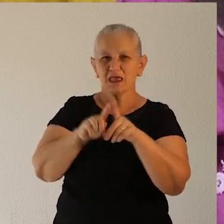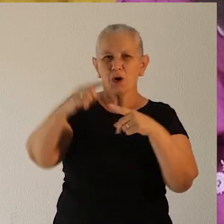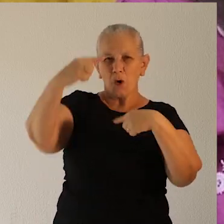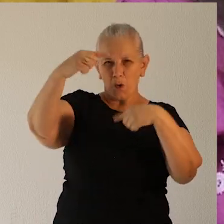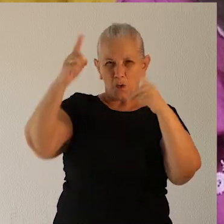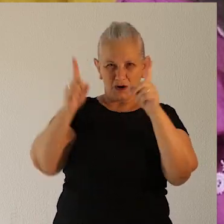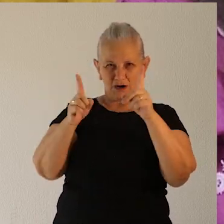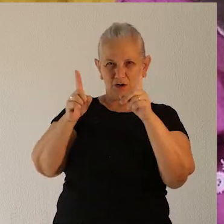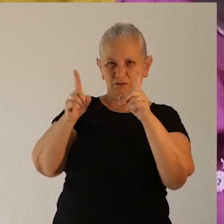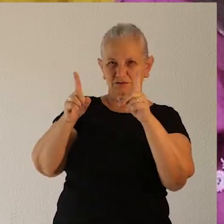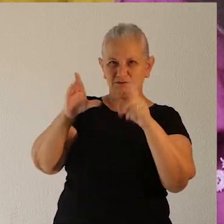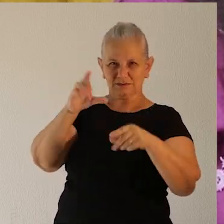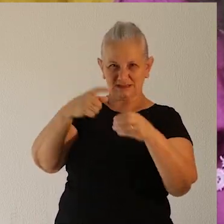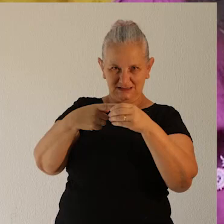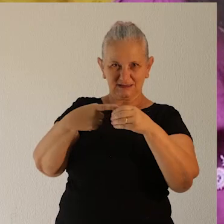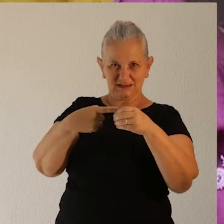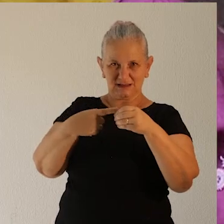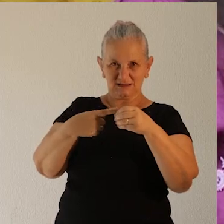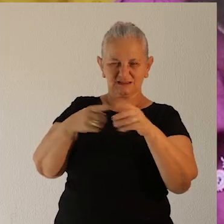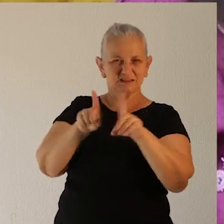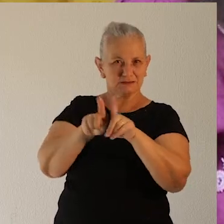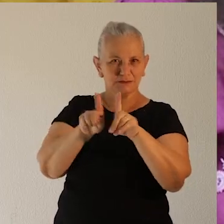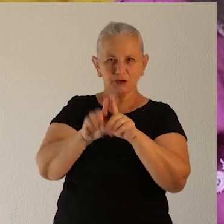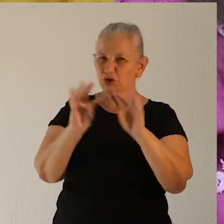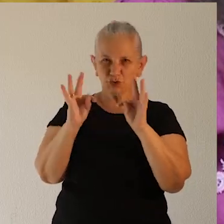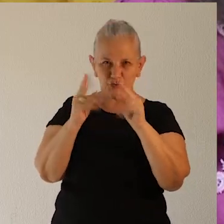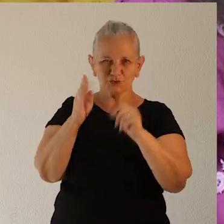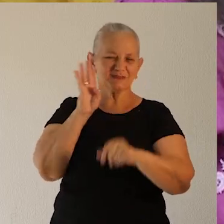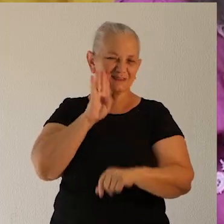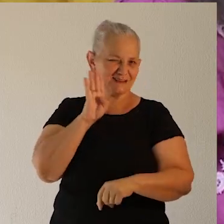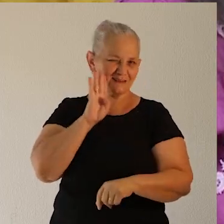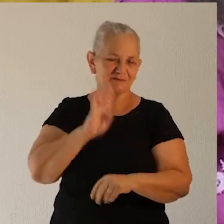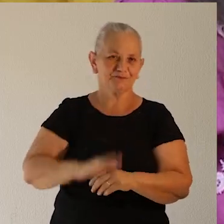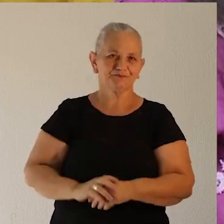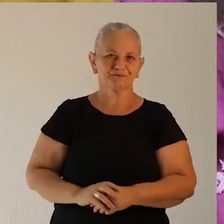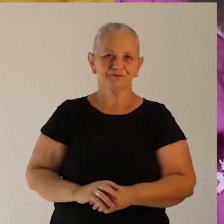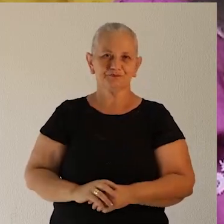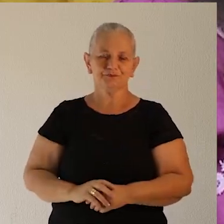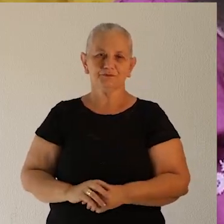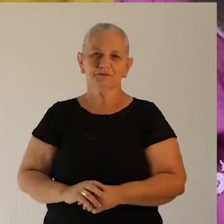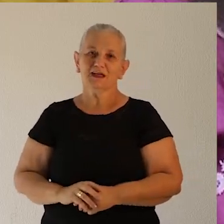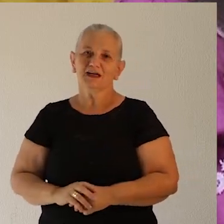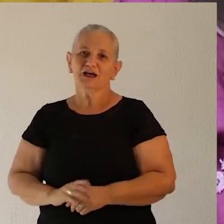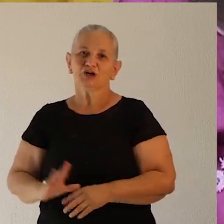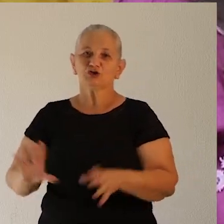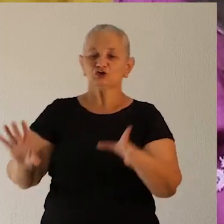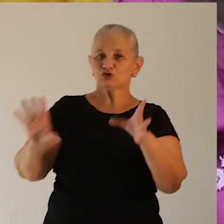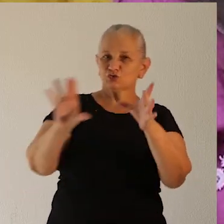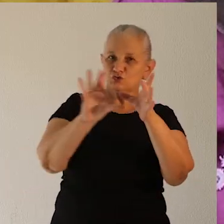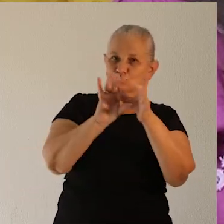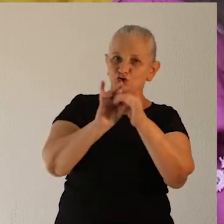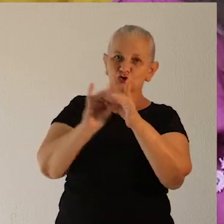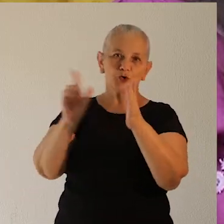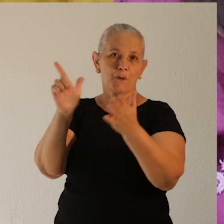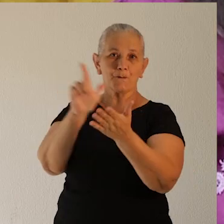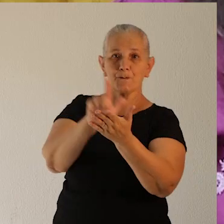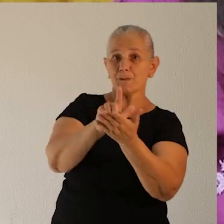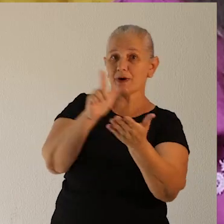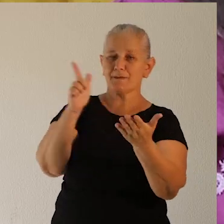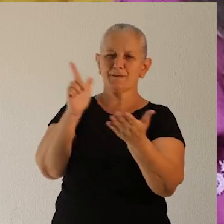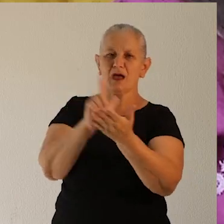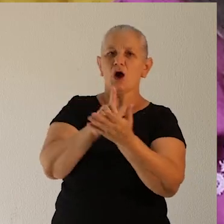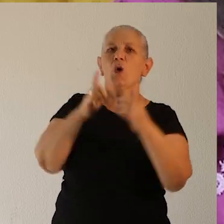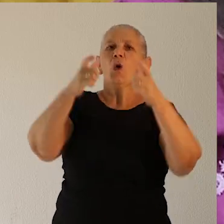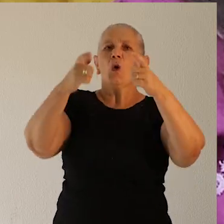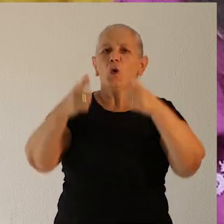coloridos de presente de Natal. Então assim, ó. De onde vem o papel? Vem